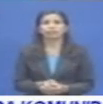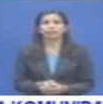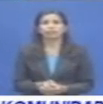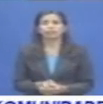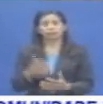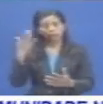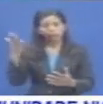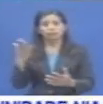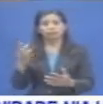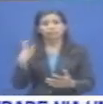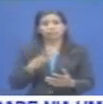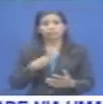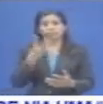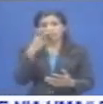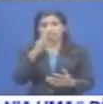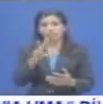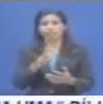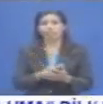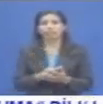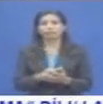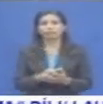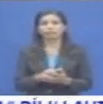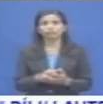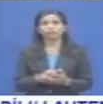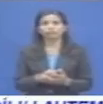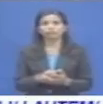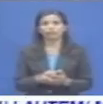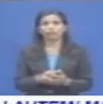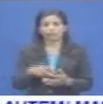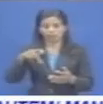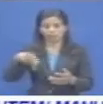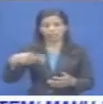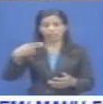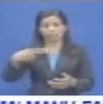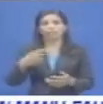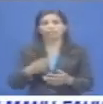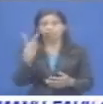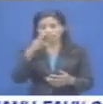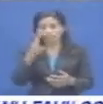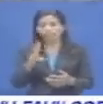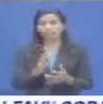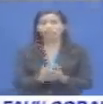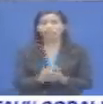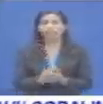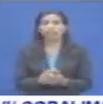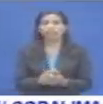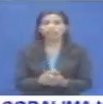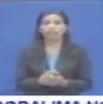iha parametro lubukira hana sang iha neba pH, depois nenia conductividade,